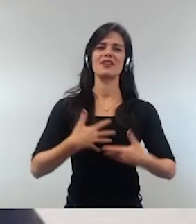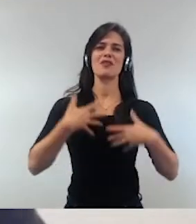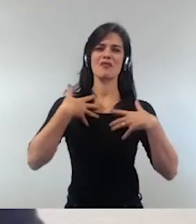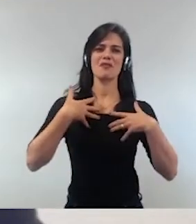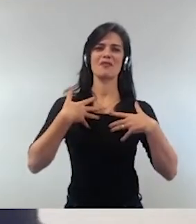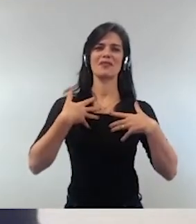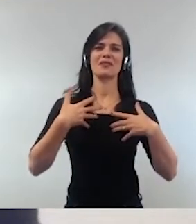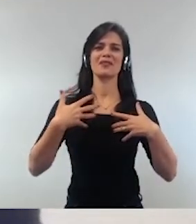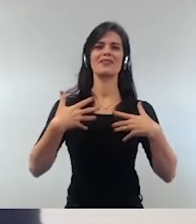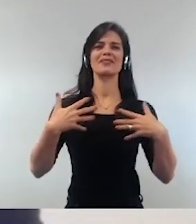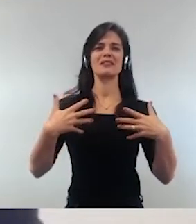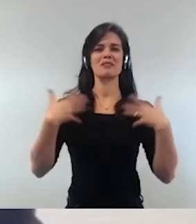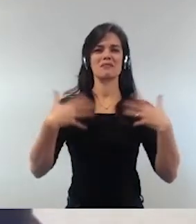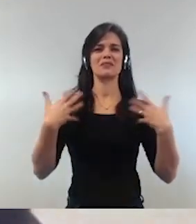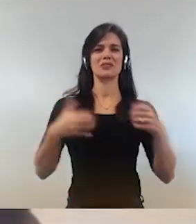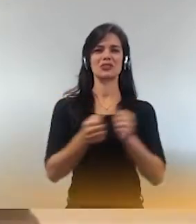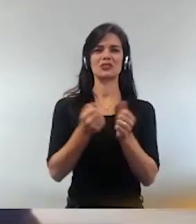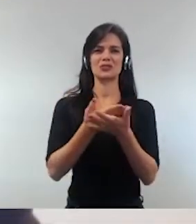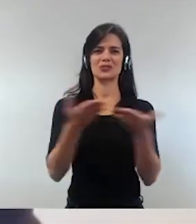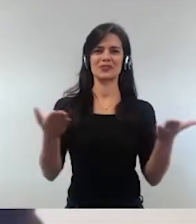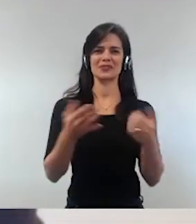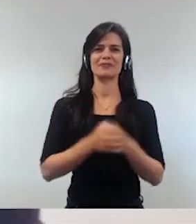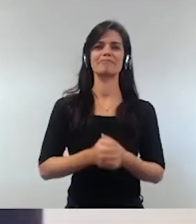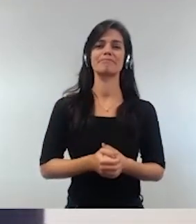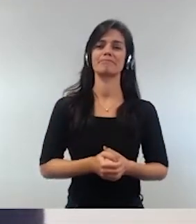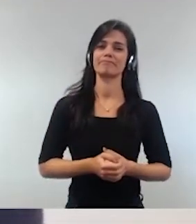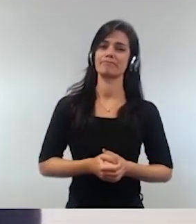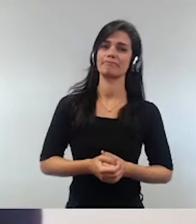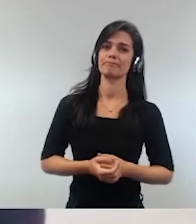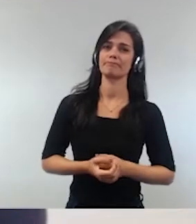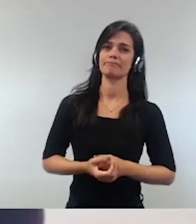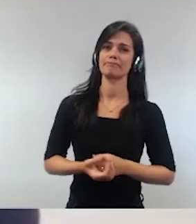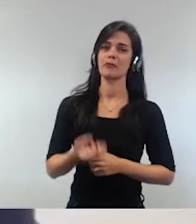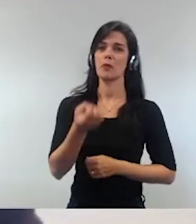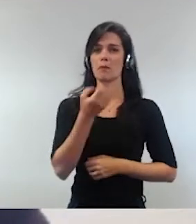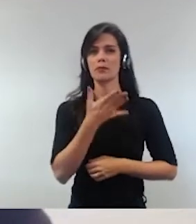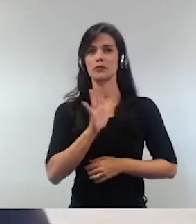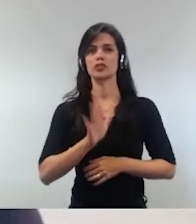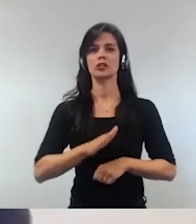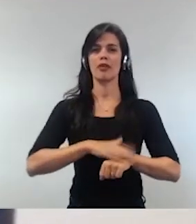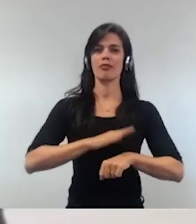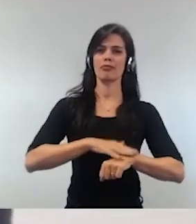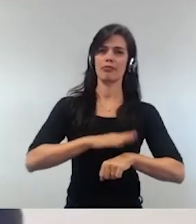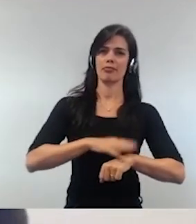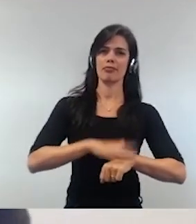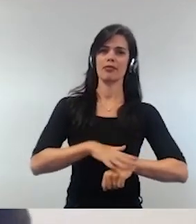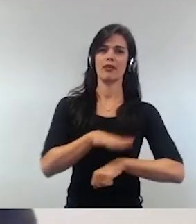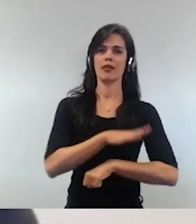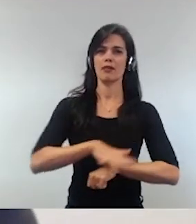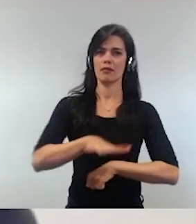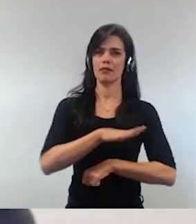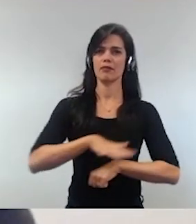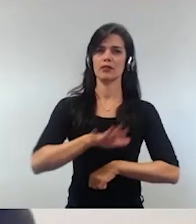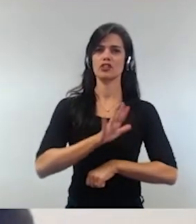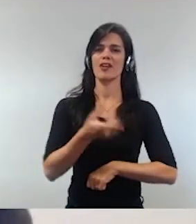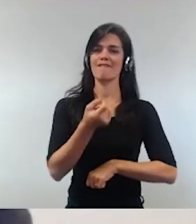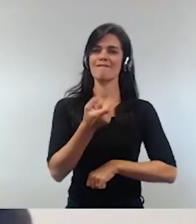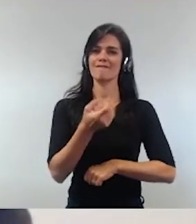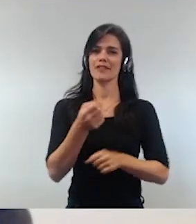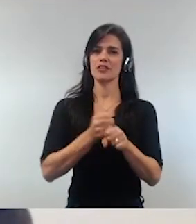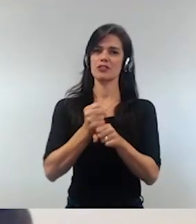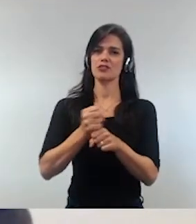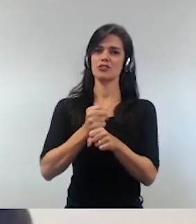uma alegria muito grande estar aqui com vocês. Bom, eu já tenho algum tempo de setor, já vão lá mais de 20